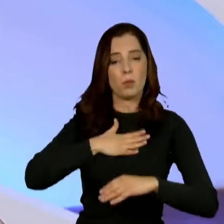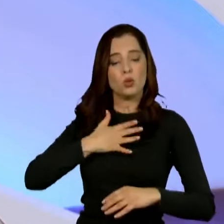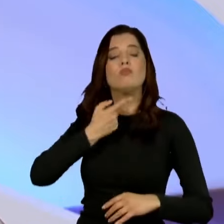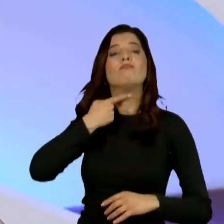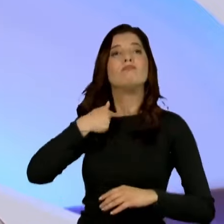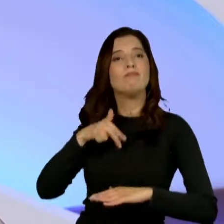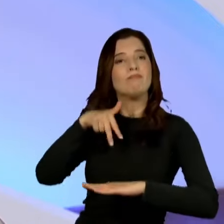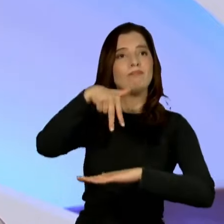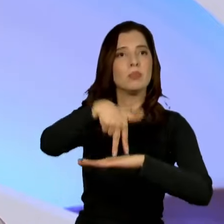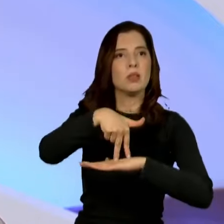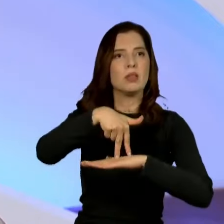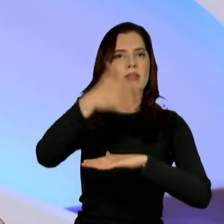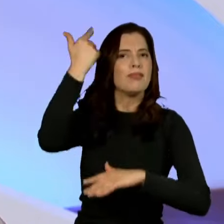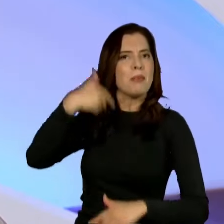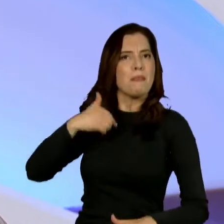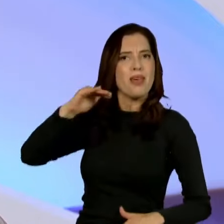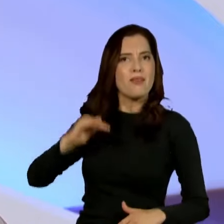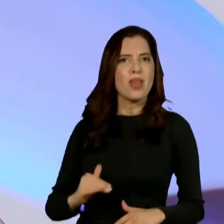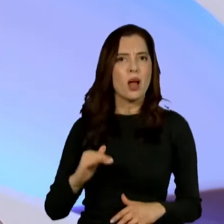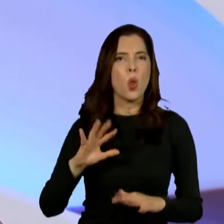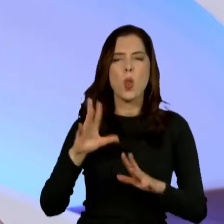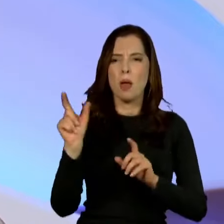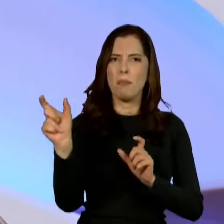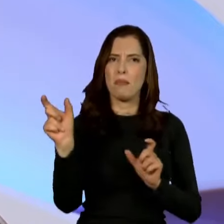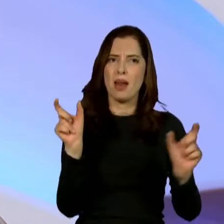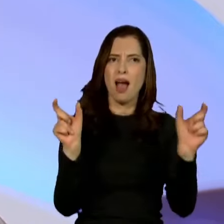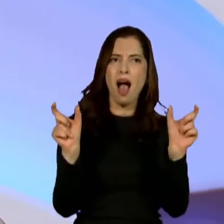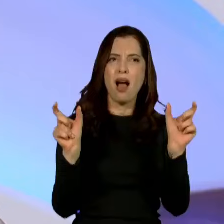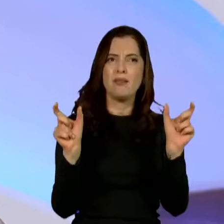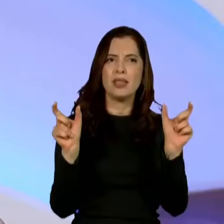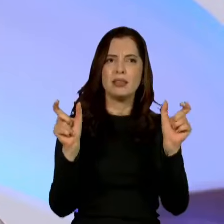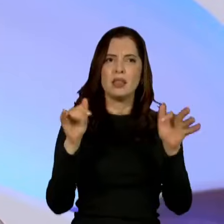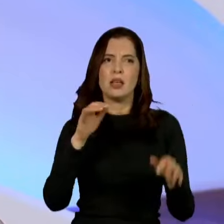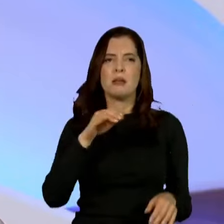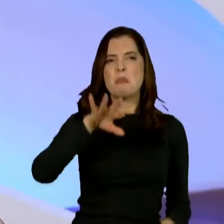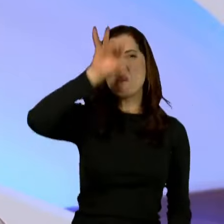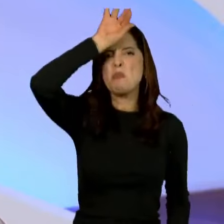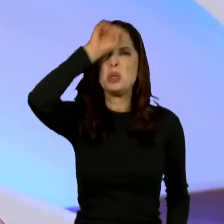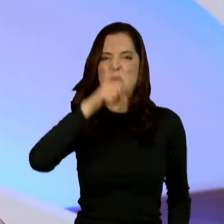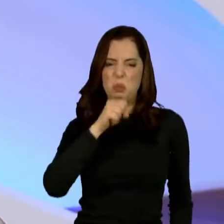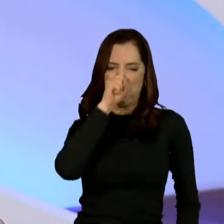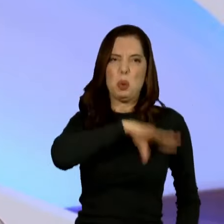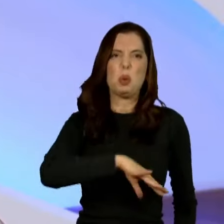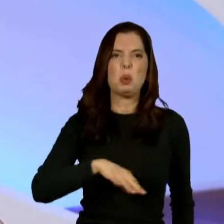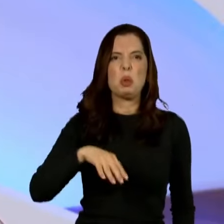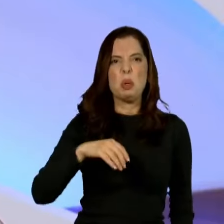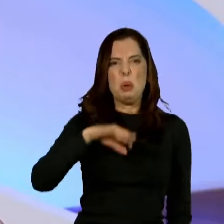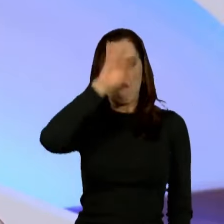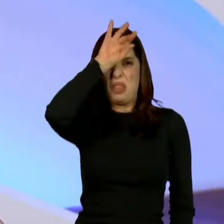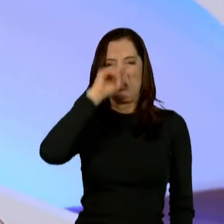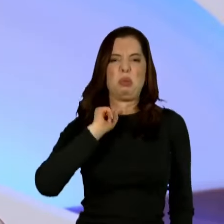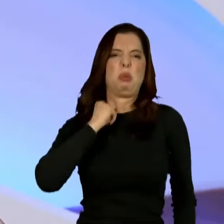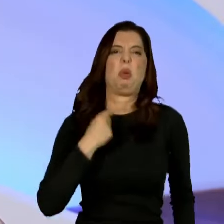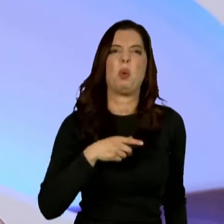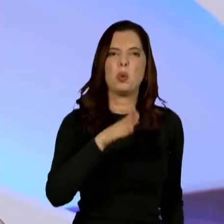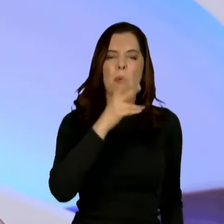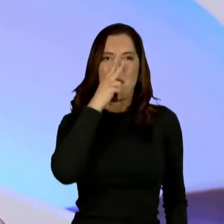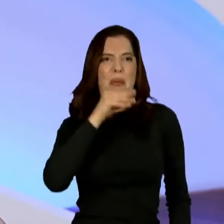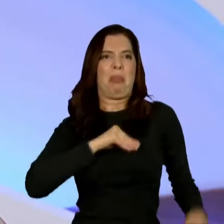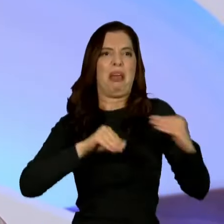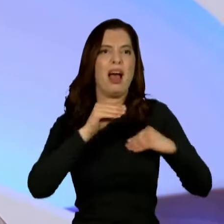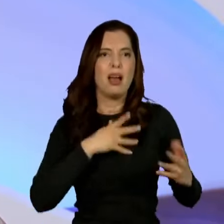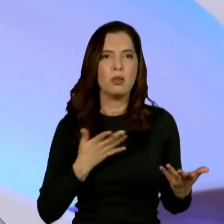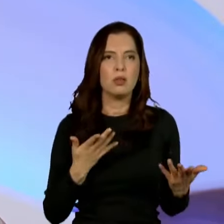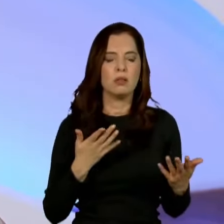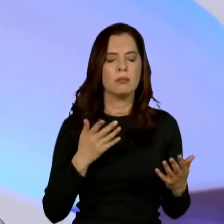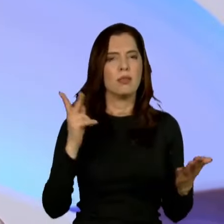Então, conheço, o único que eu conhecia, o único dizer o que eu era, era injure, era salpédé, era salpédale. E,